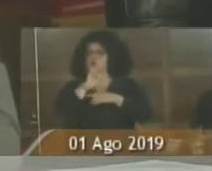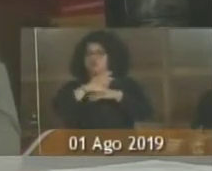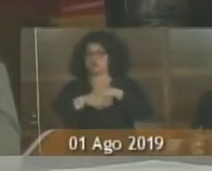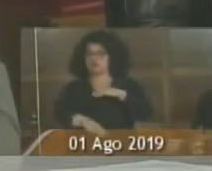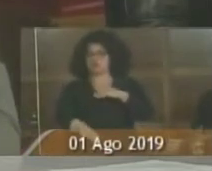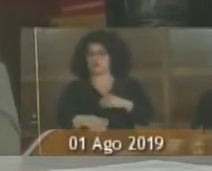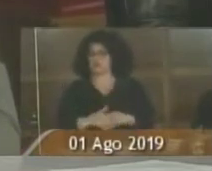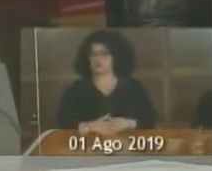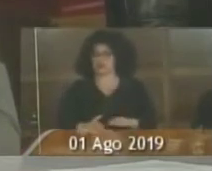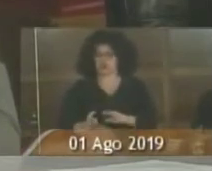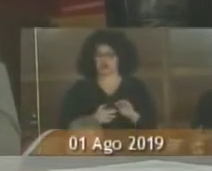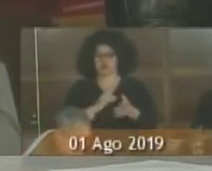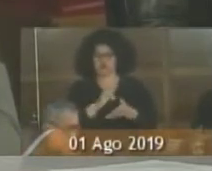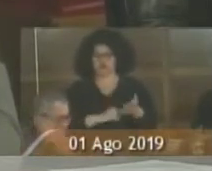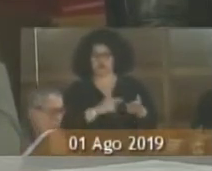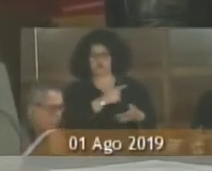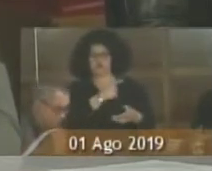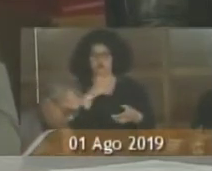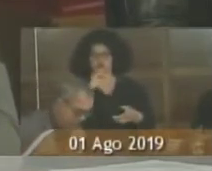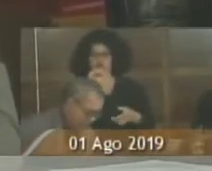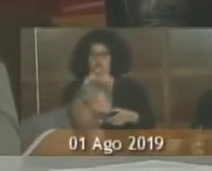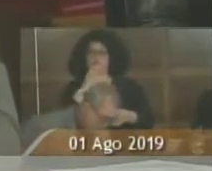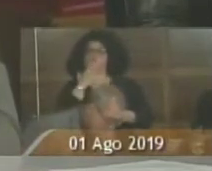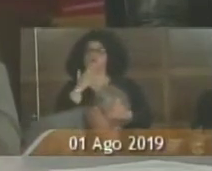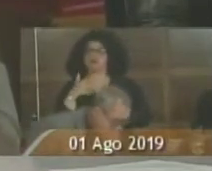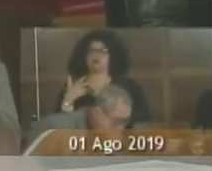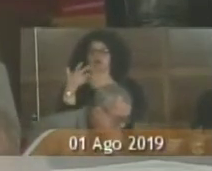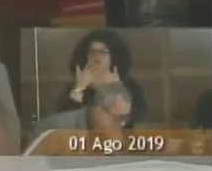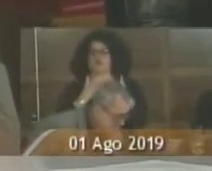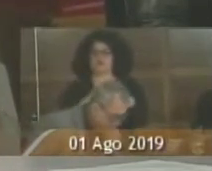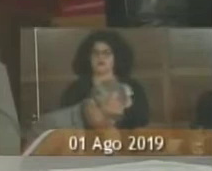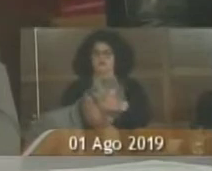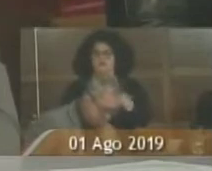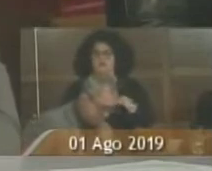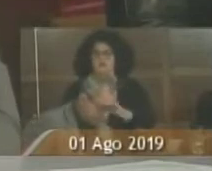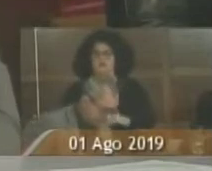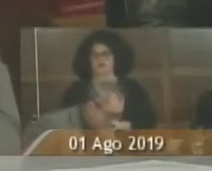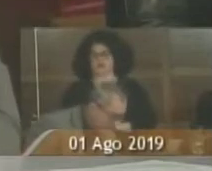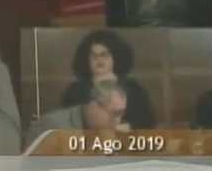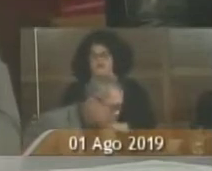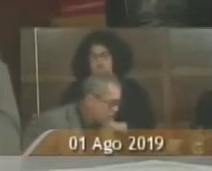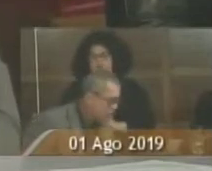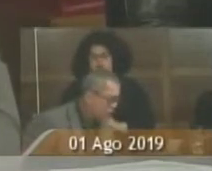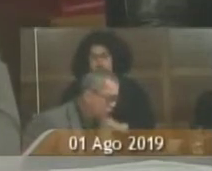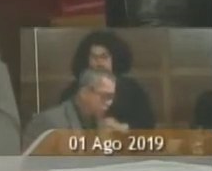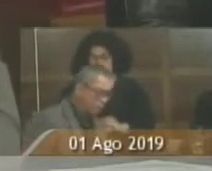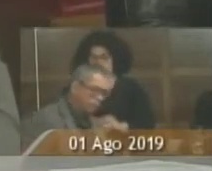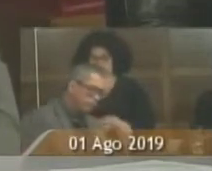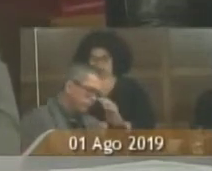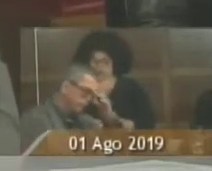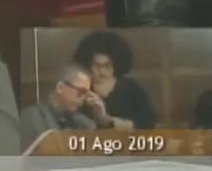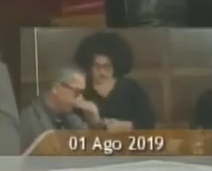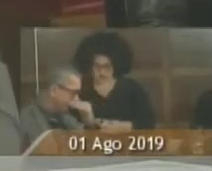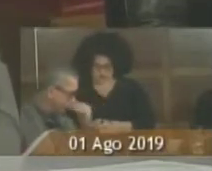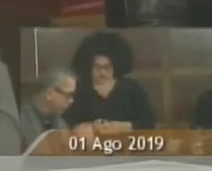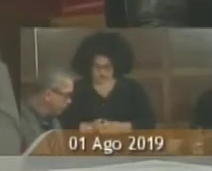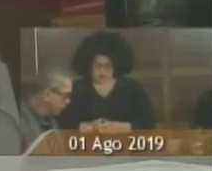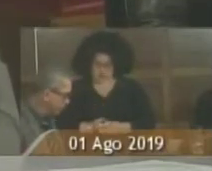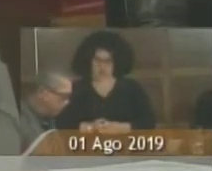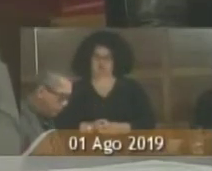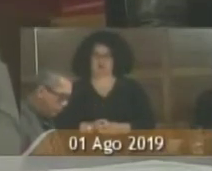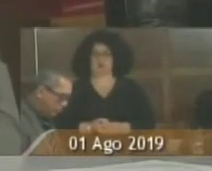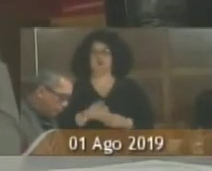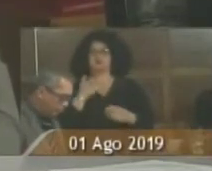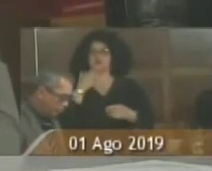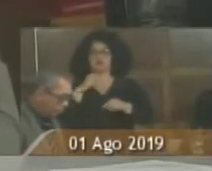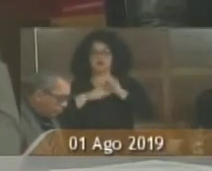Indicação 2208, indicando ao prefeito municipal o manilhamento na Rua São Marcos, bairro Parque Belém. Indicação 2312, indicando ao prefeito a reforma